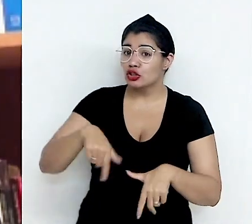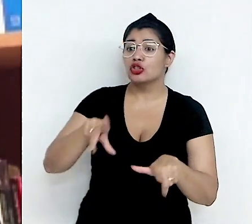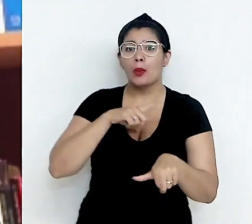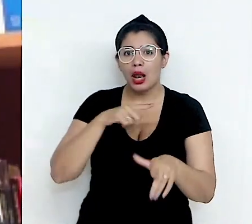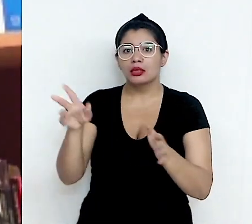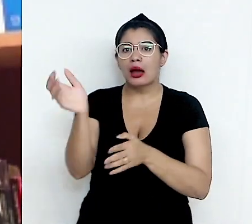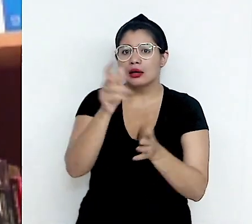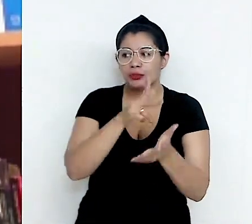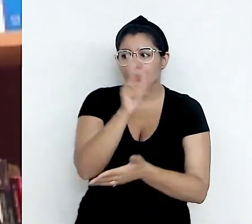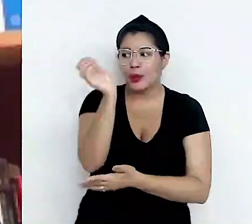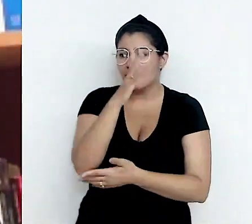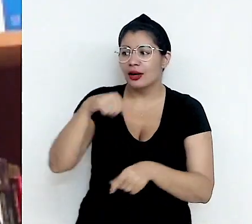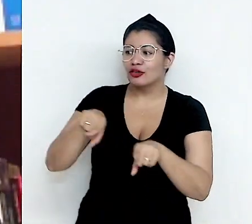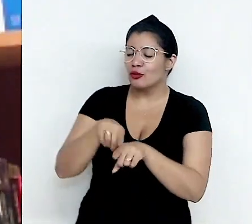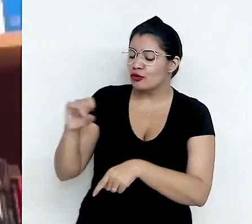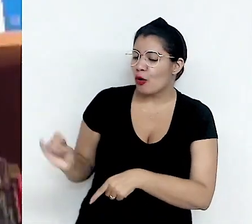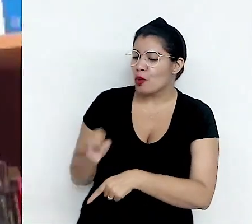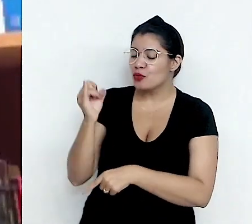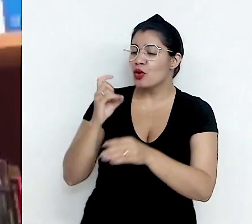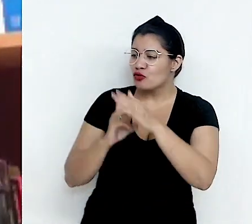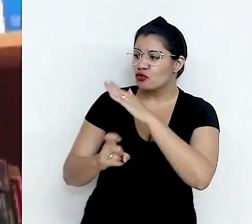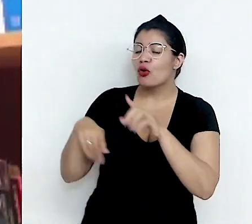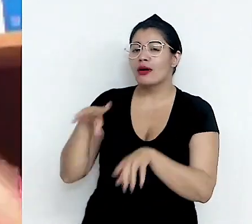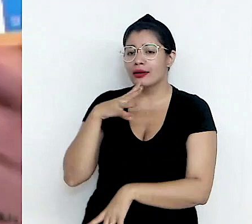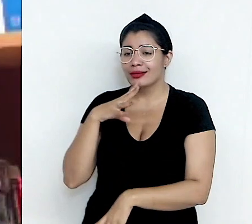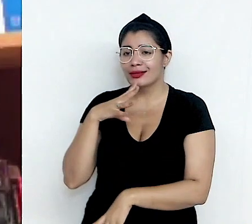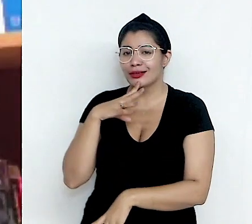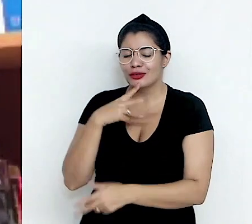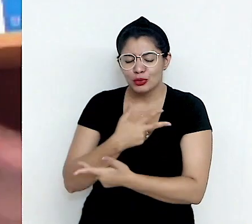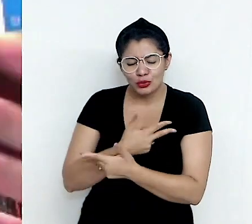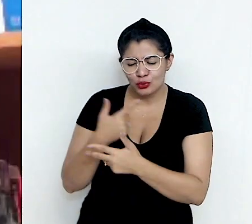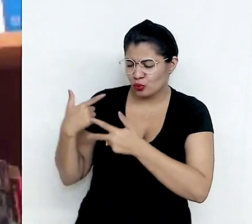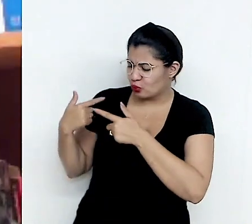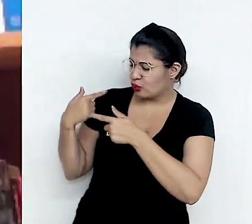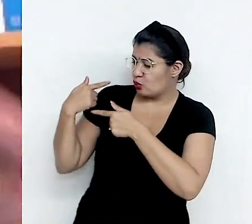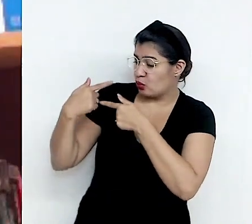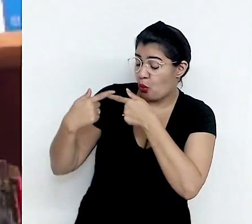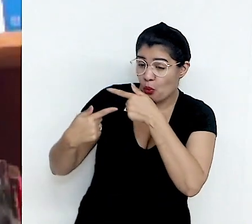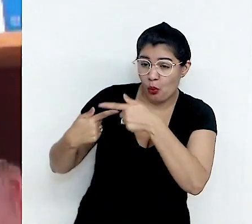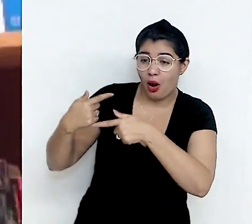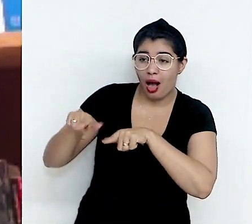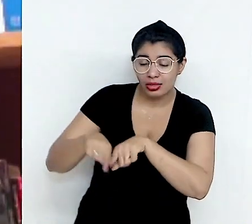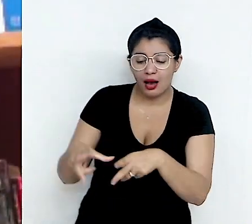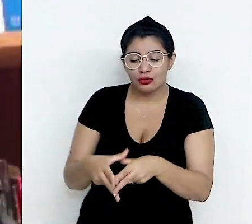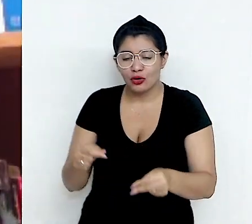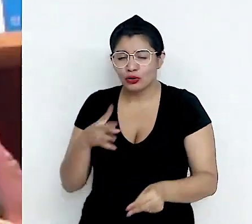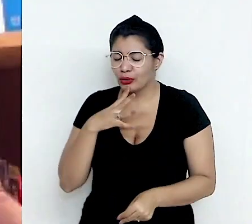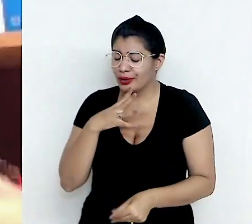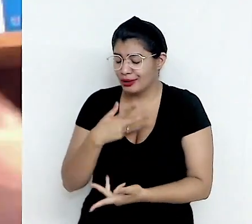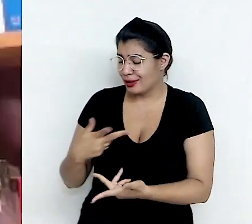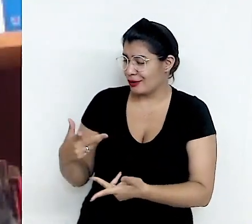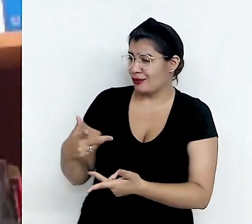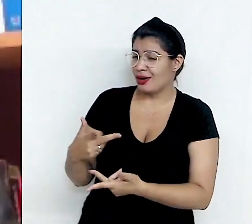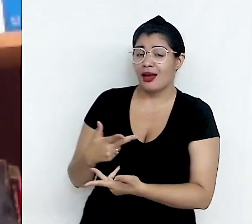presente no país abertas a discutir oportunidades de investimento conhece em gerações de japoneses que eu conheço aqui embaixo